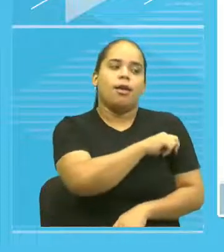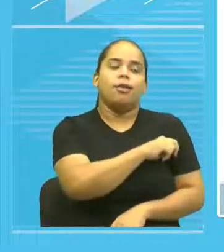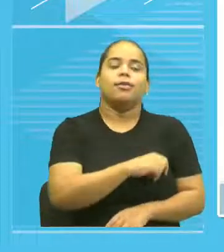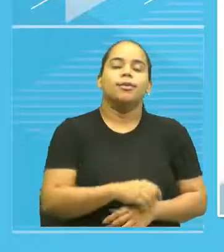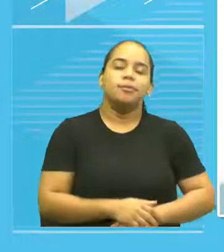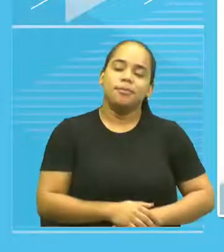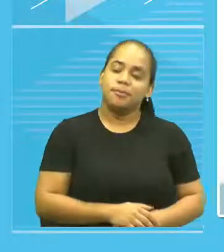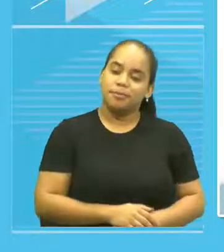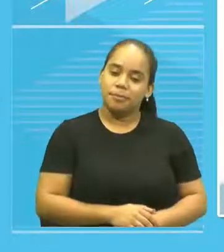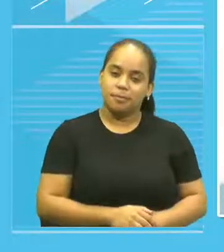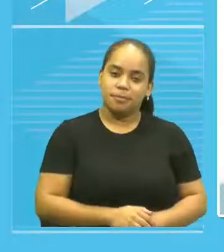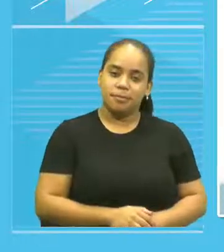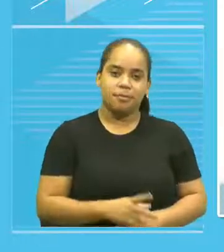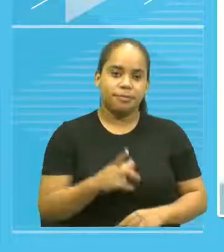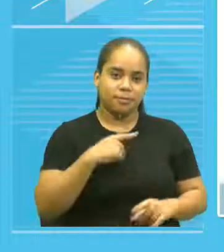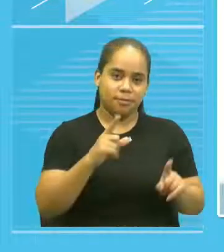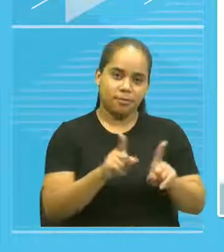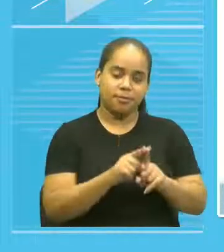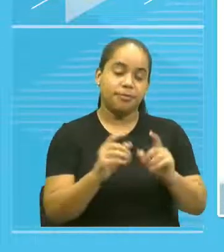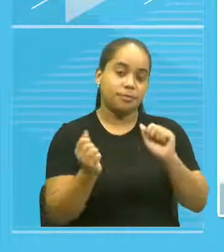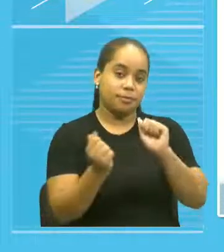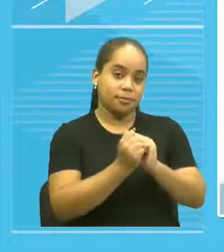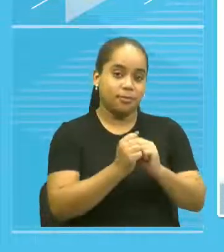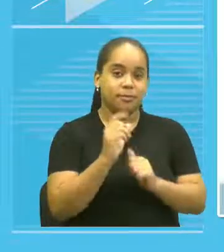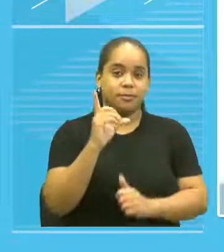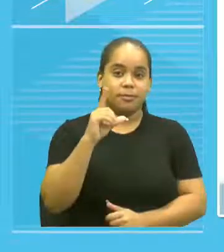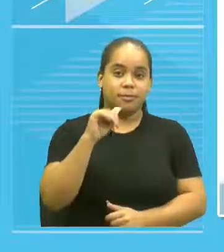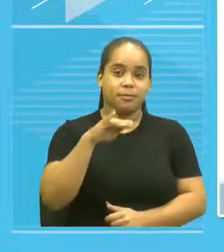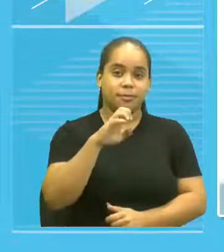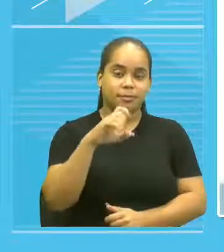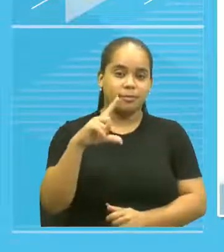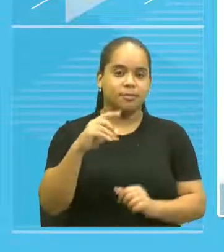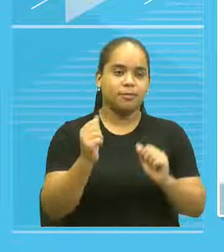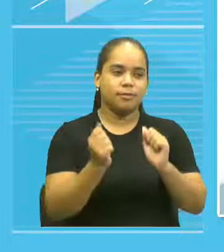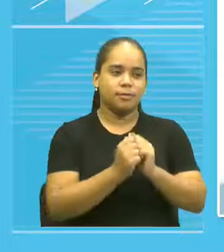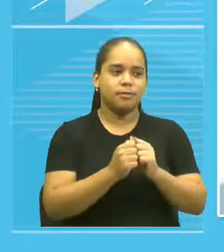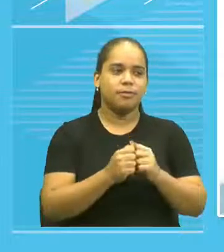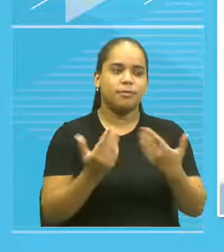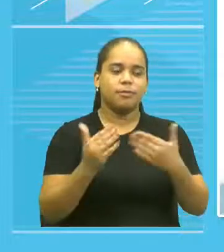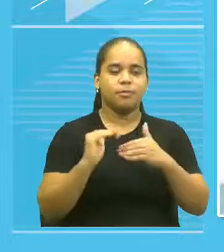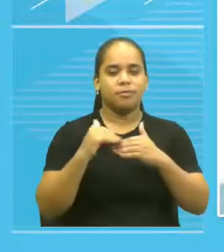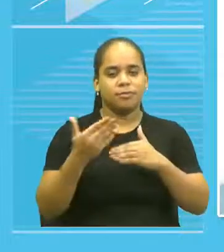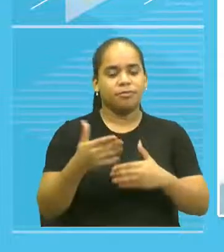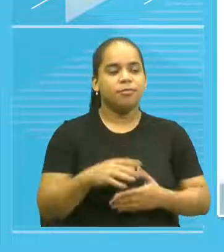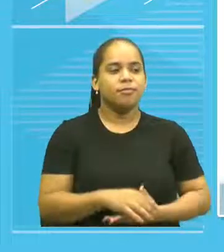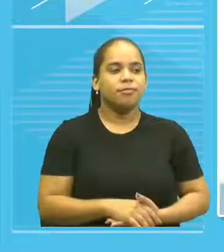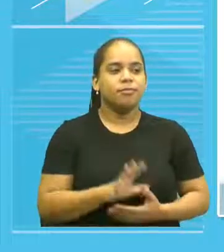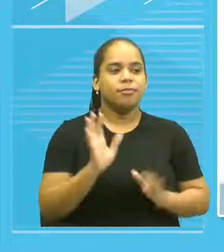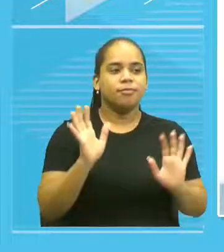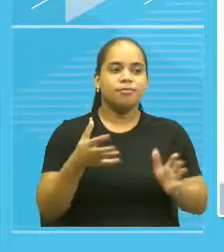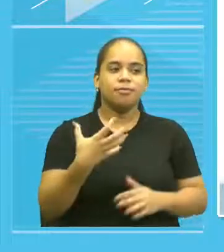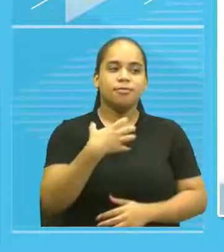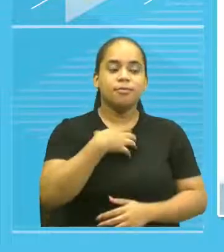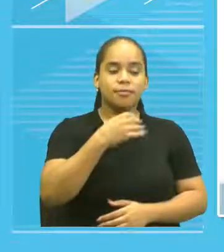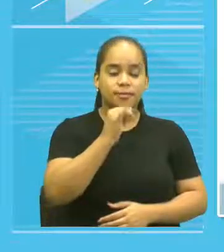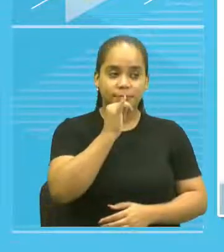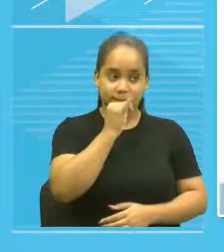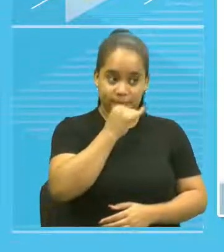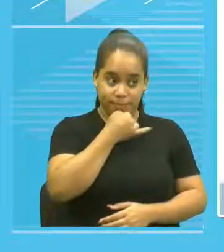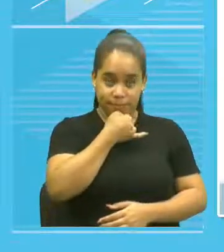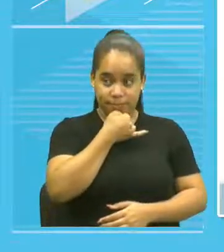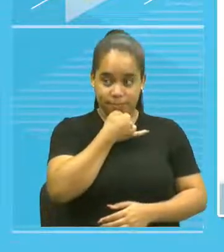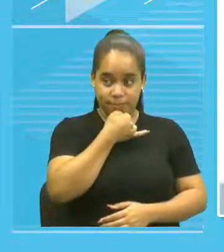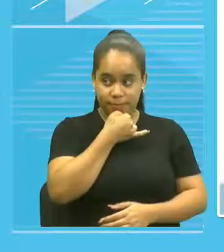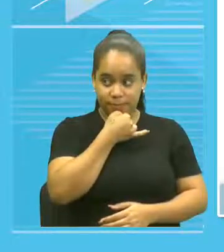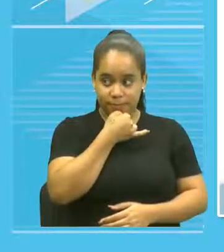nervosa está aí conosco também nos estúdios Daniel vai ficar de fora dessa já deve tá triste porque não vai